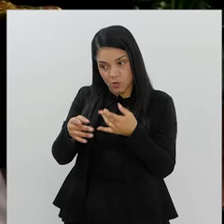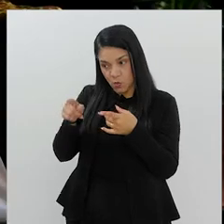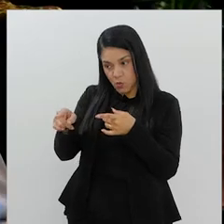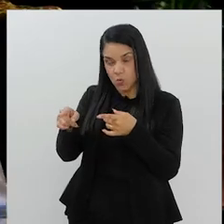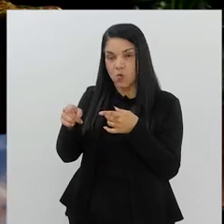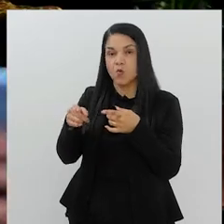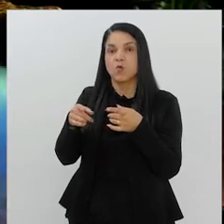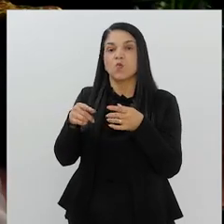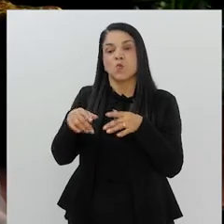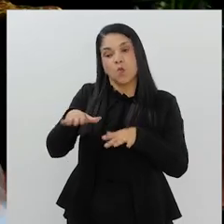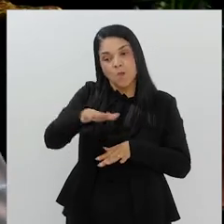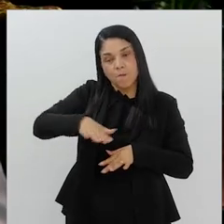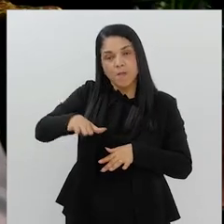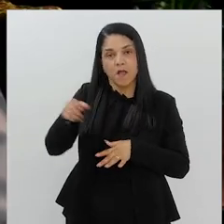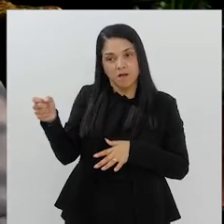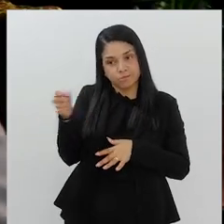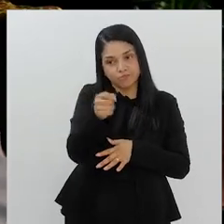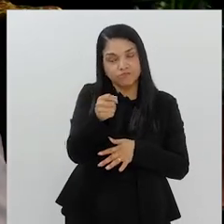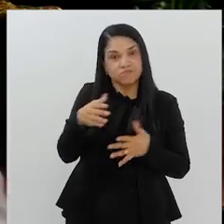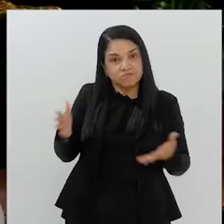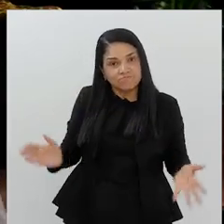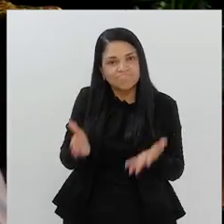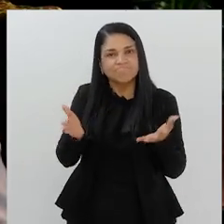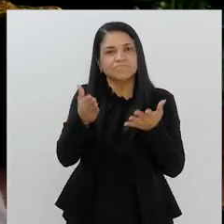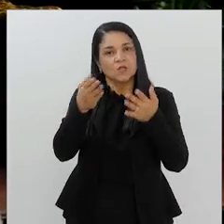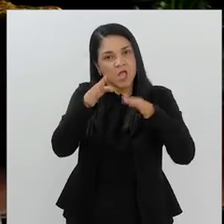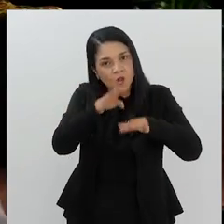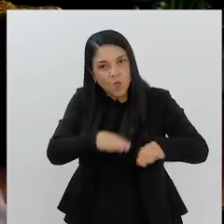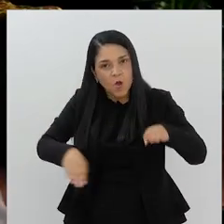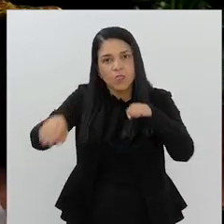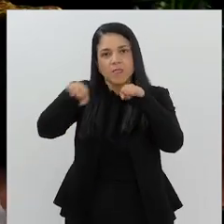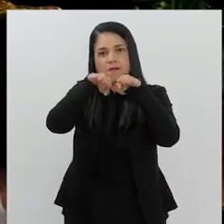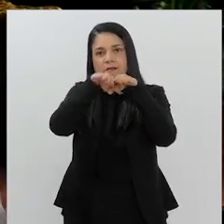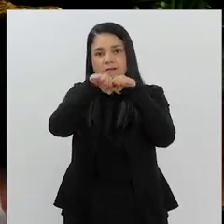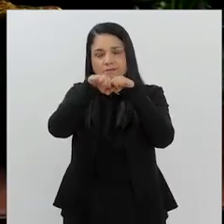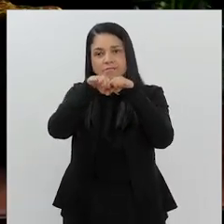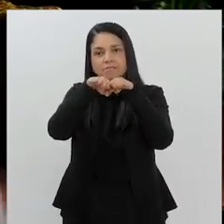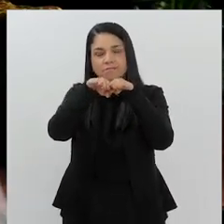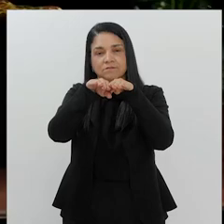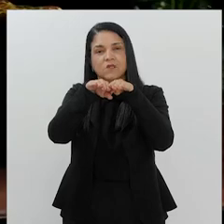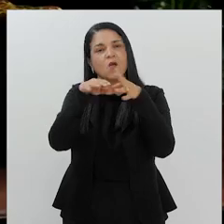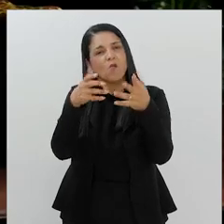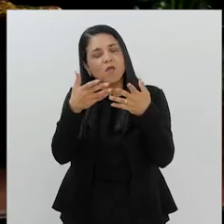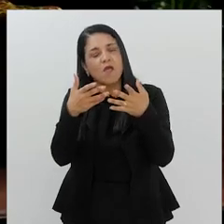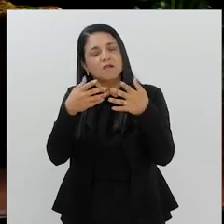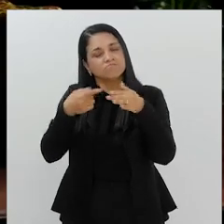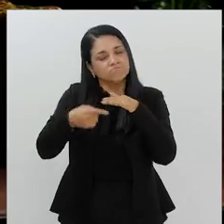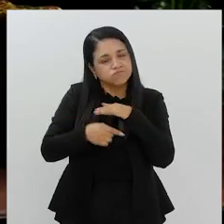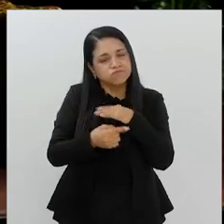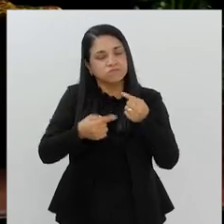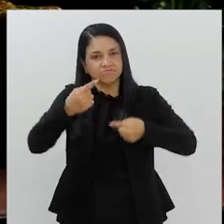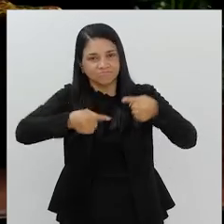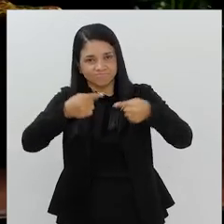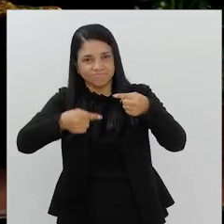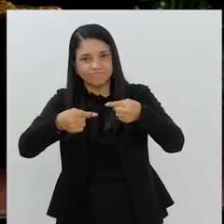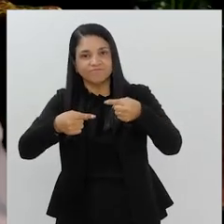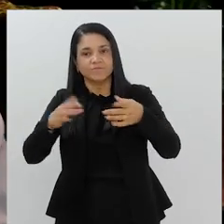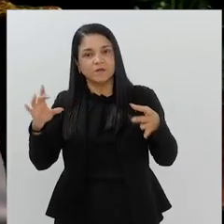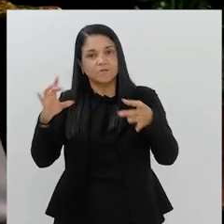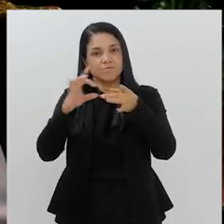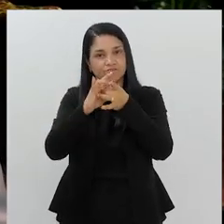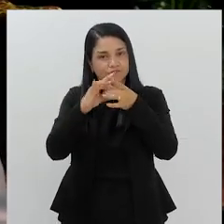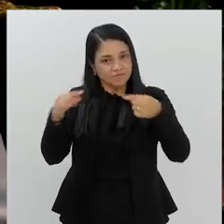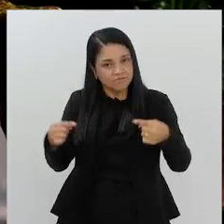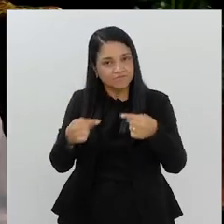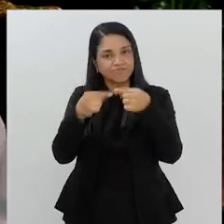questão do mercado é um ativo important no impulsionamento dessa igualdade Então queria aprofundar um pouquinho mais até dentro dessa